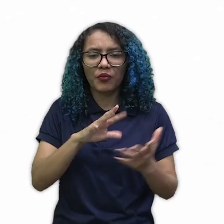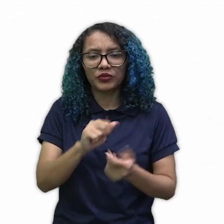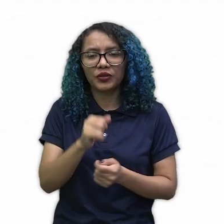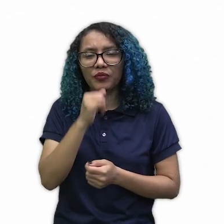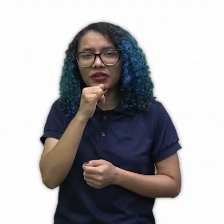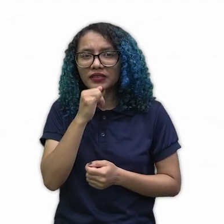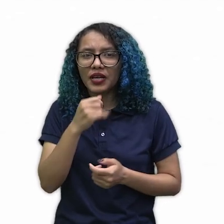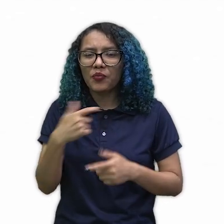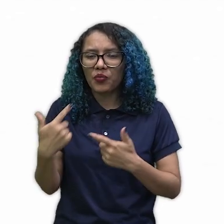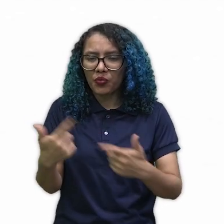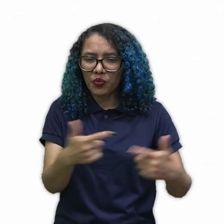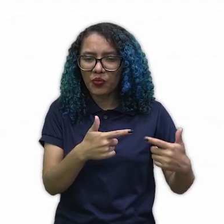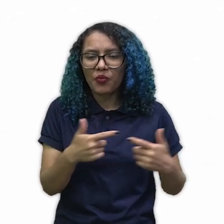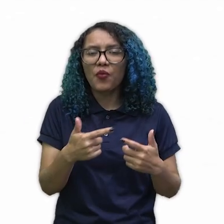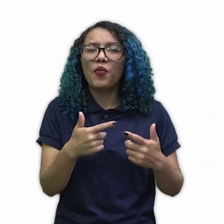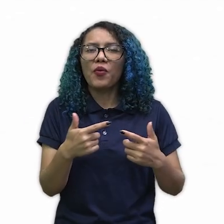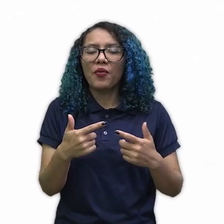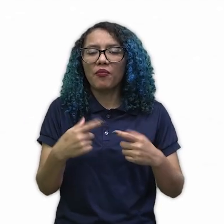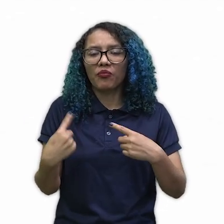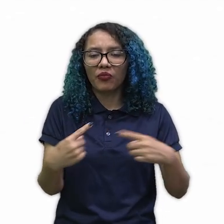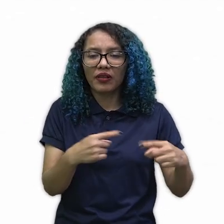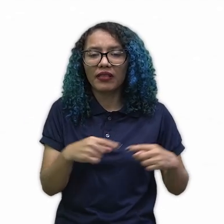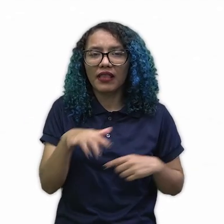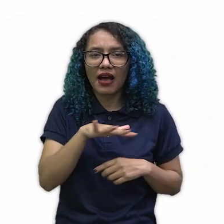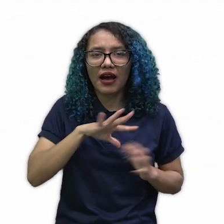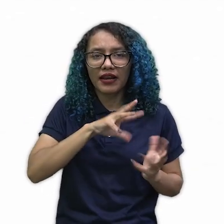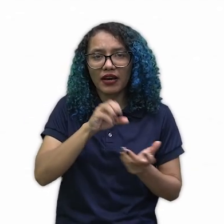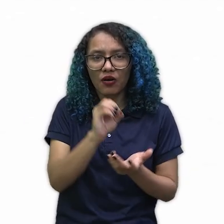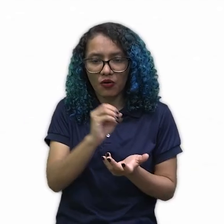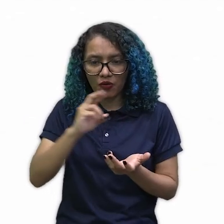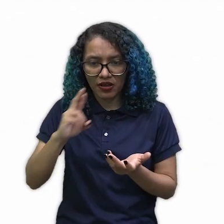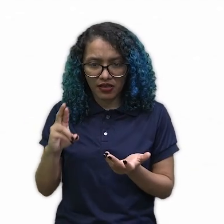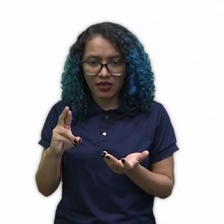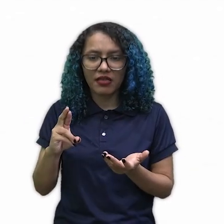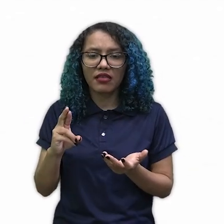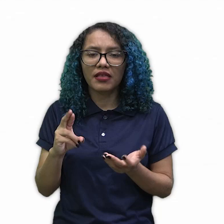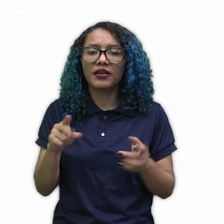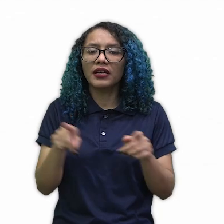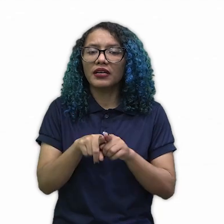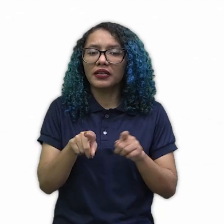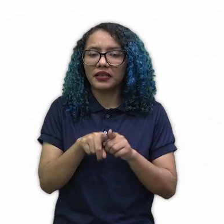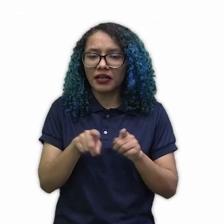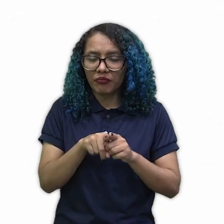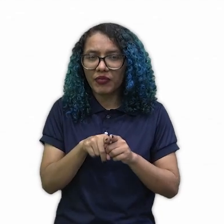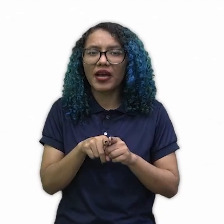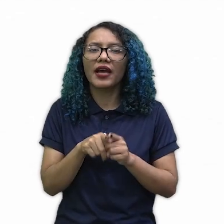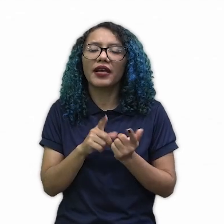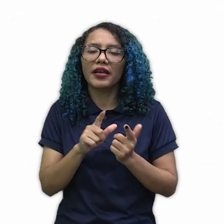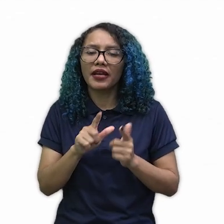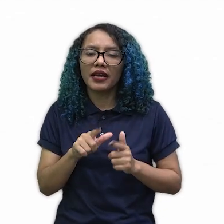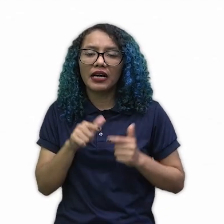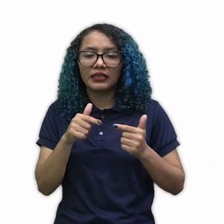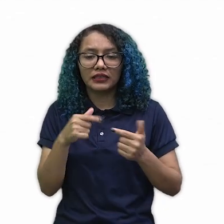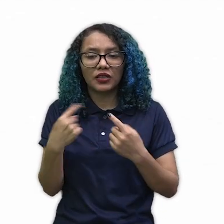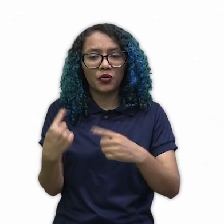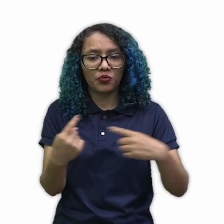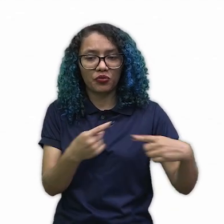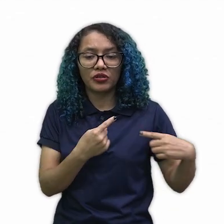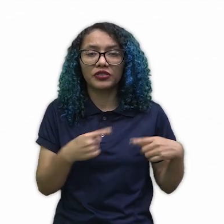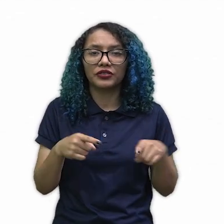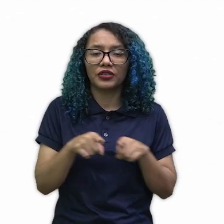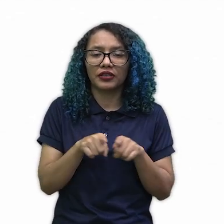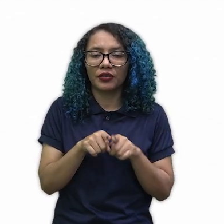Oriente Médio, né? Infelizmente, nós temos conflitos ali no Oriente Médio, operação política e